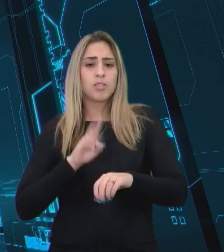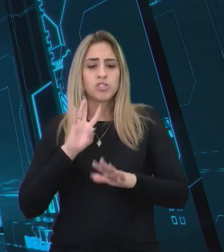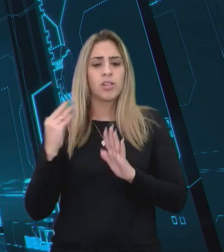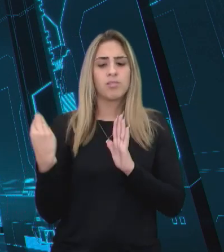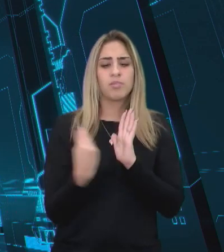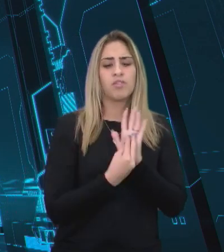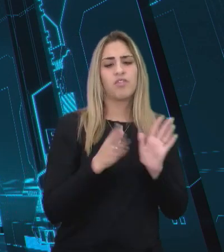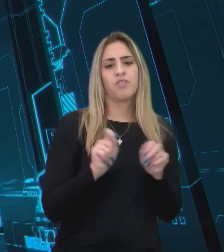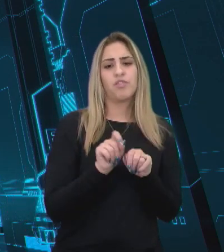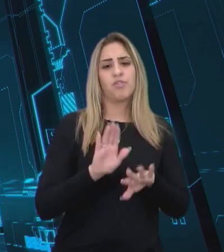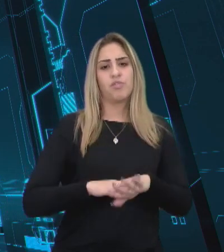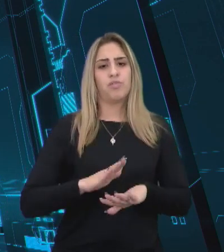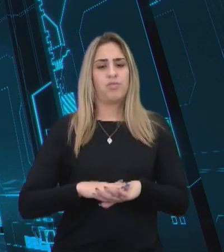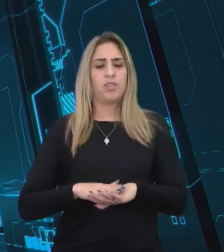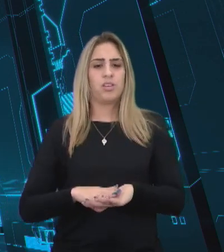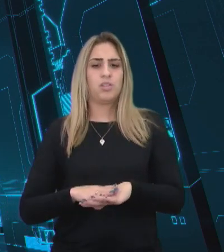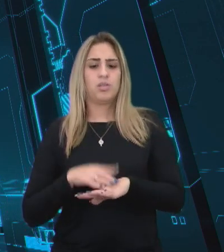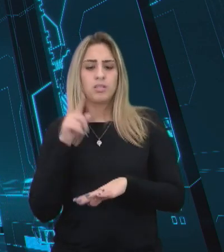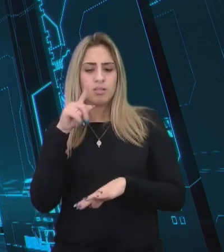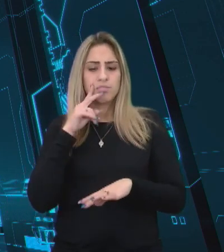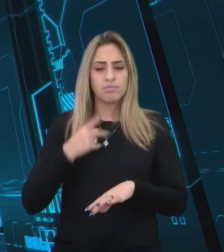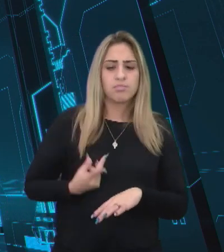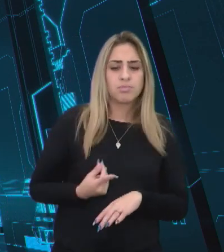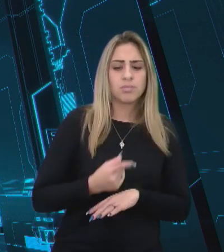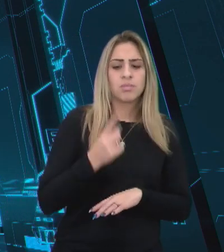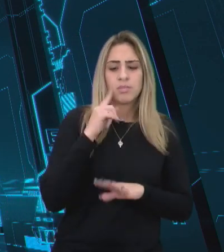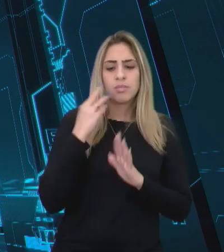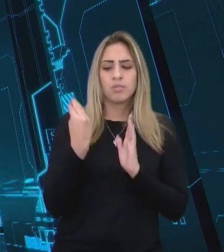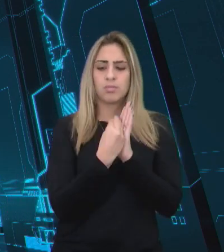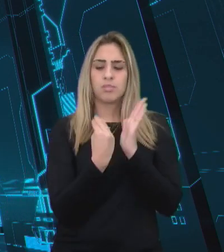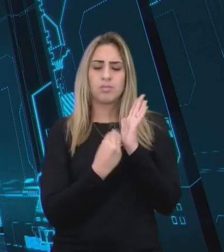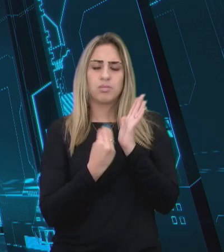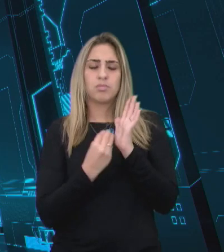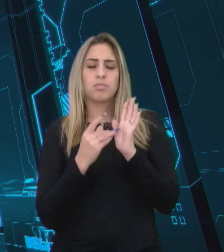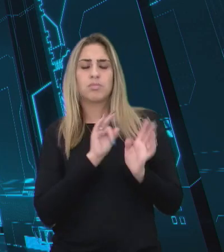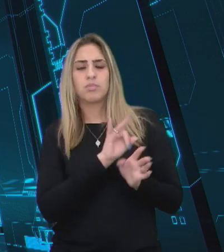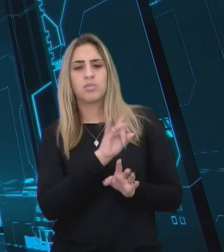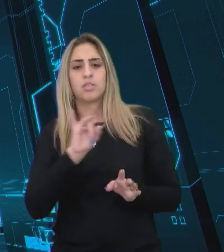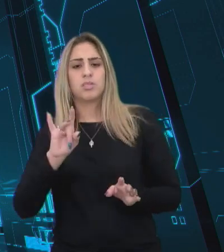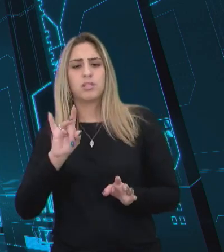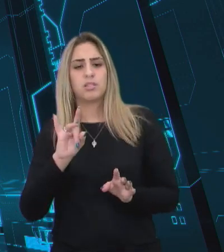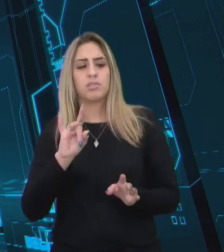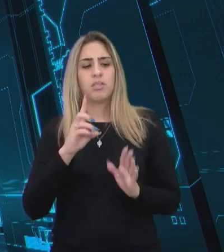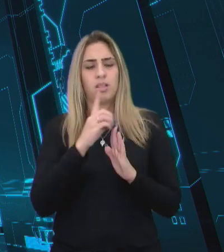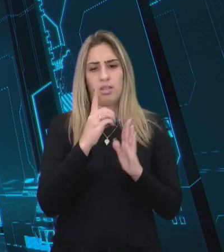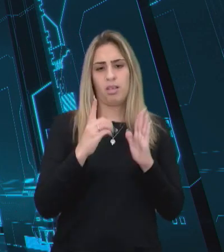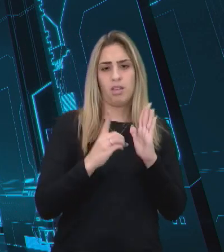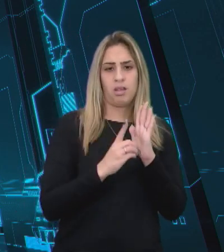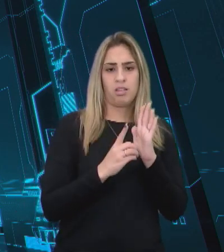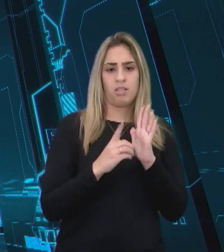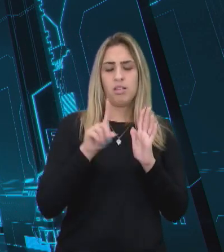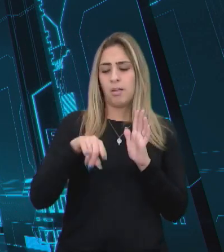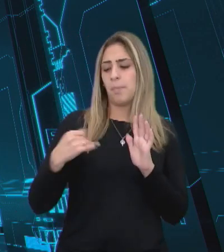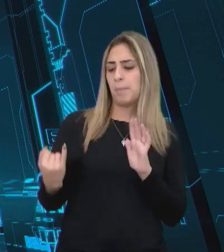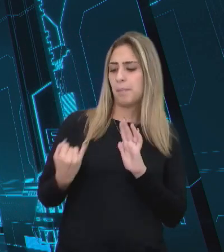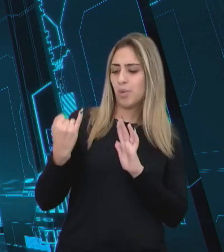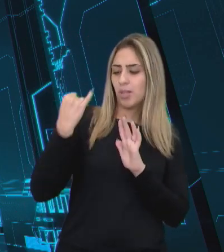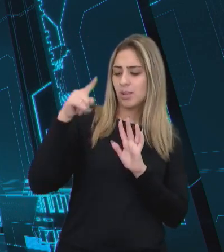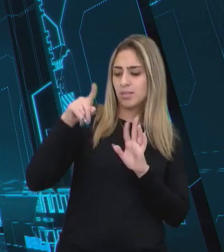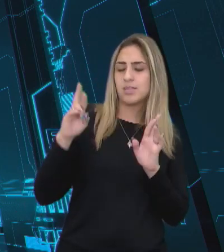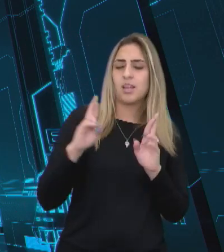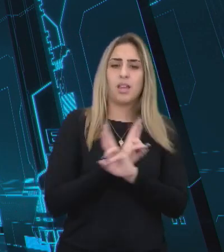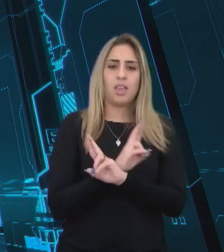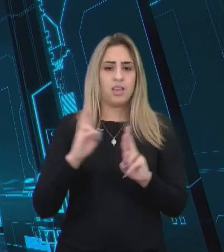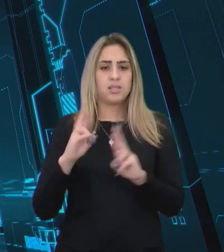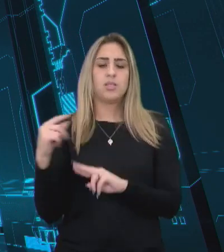registrado, mesmo que não tivesse essa intencionalidade, mas são registros devidos de cada época, cada década, e o quanto é importante essa